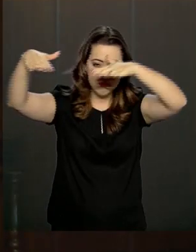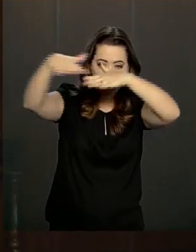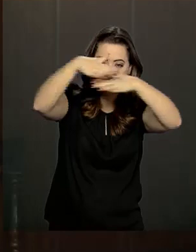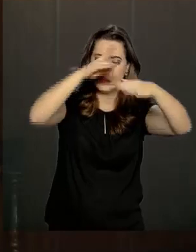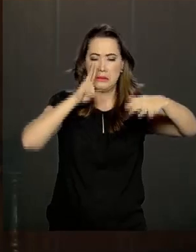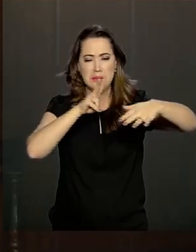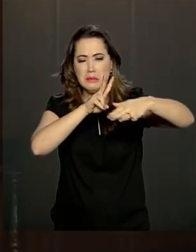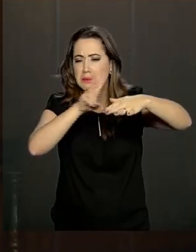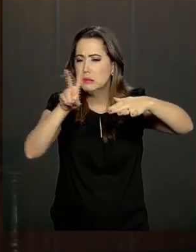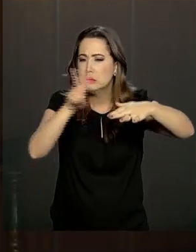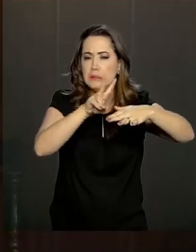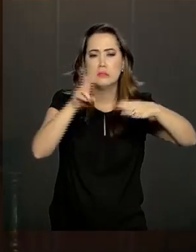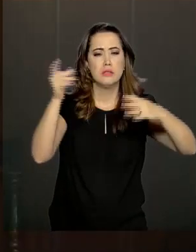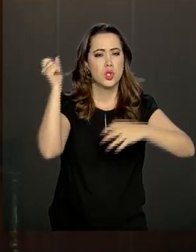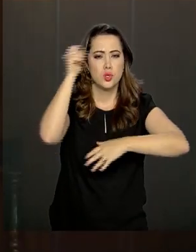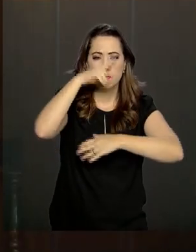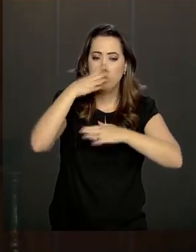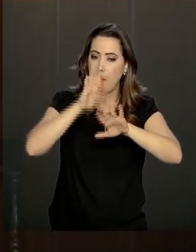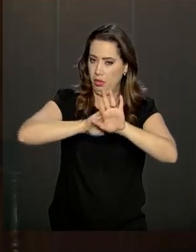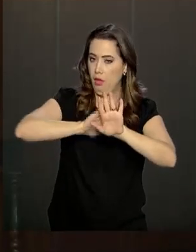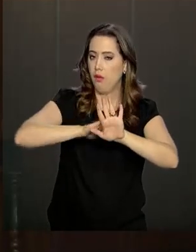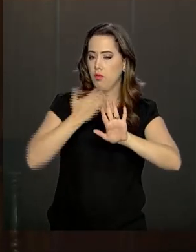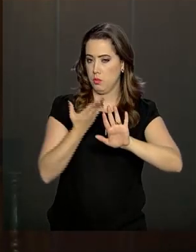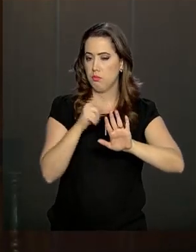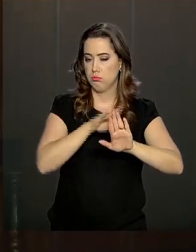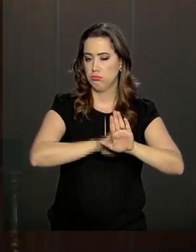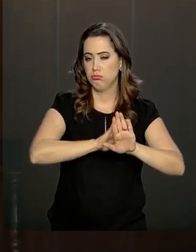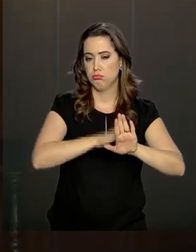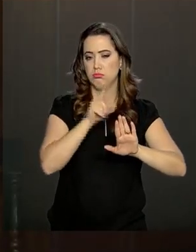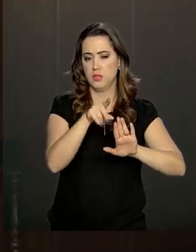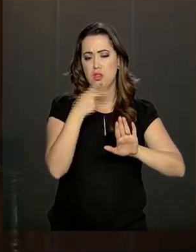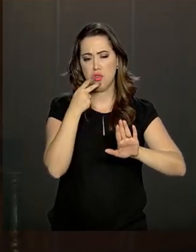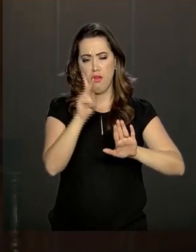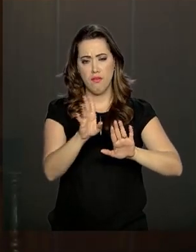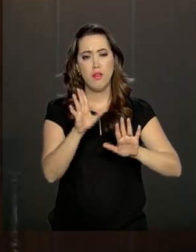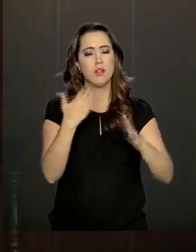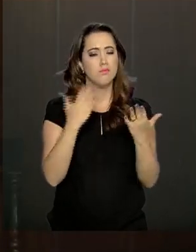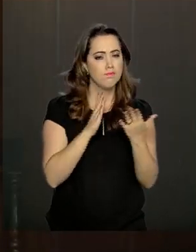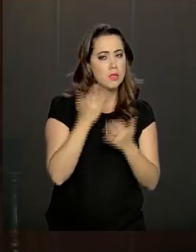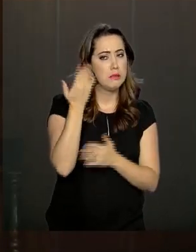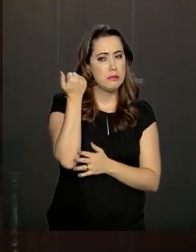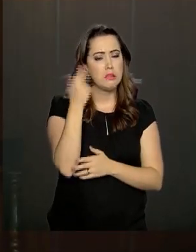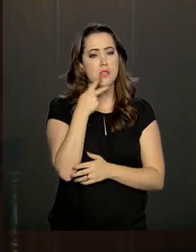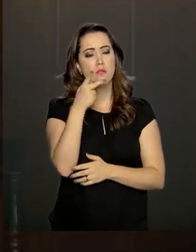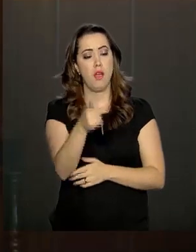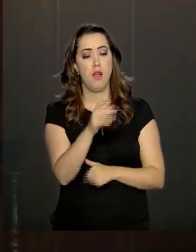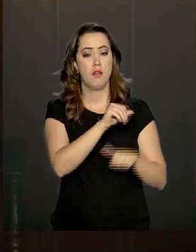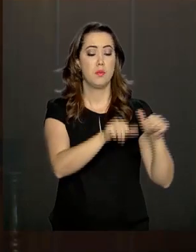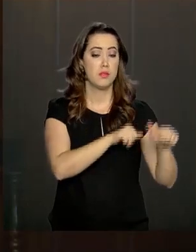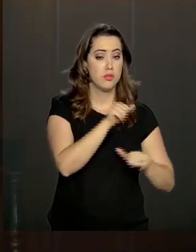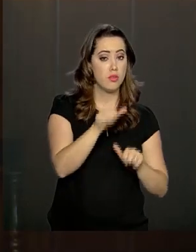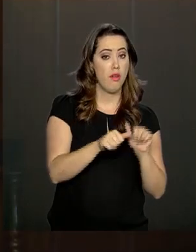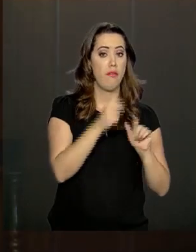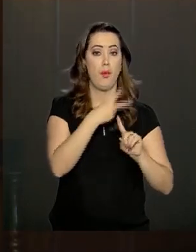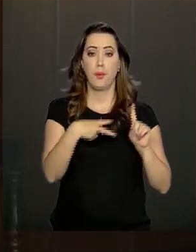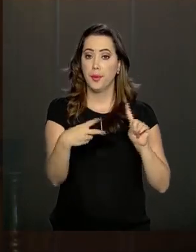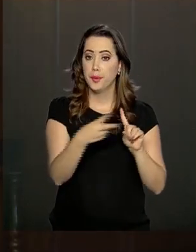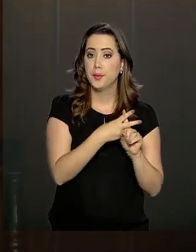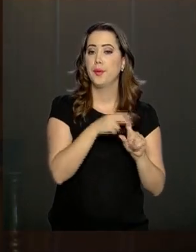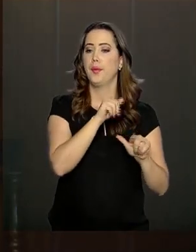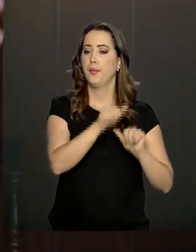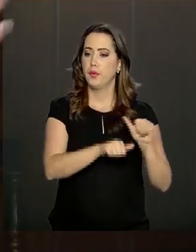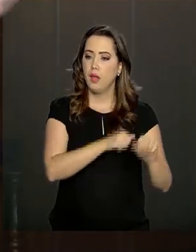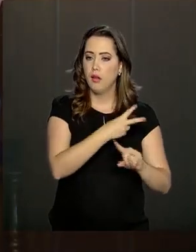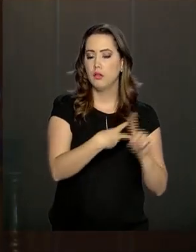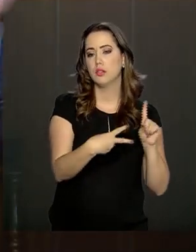reforma está sendo falada há algum tempo, já alguns governos estão tentando fazer há 10, 15, 20